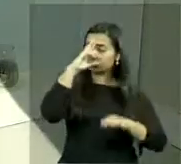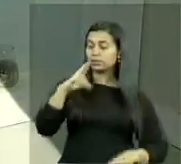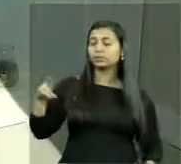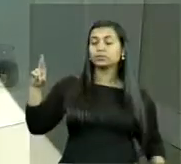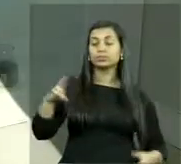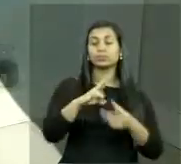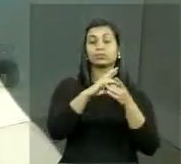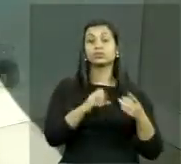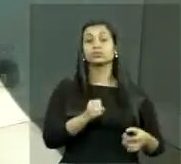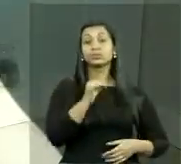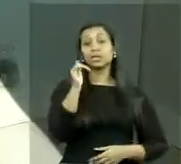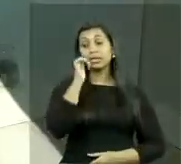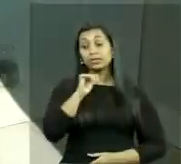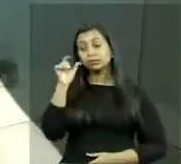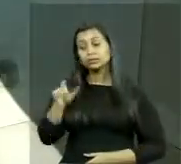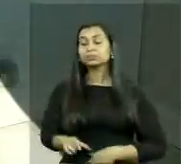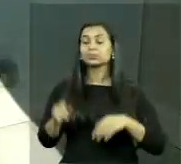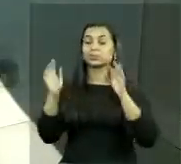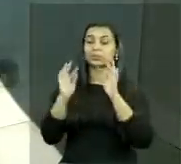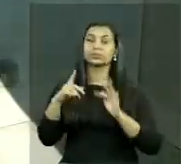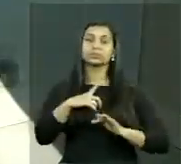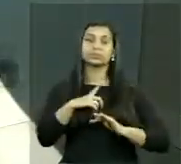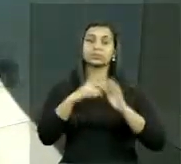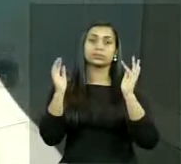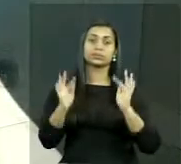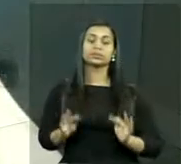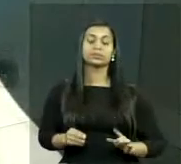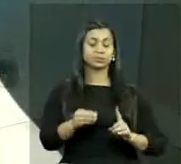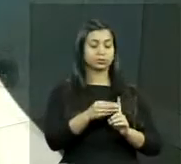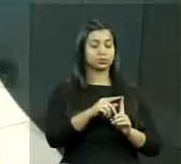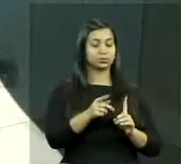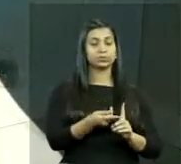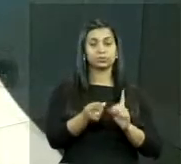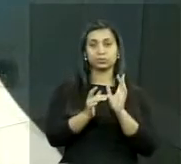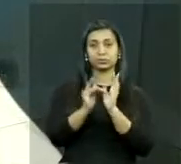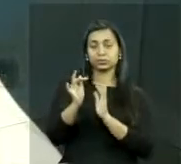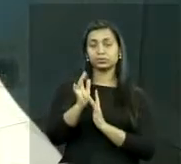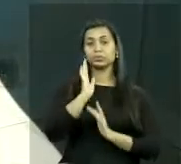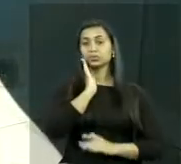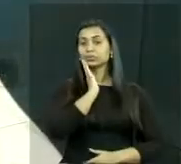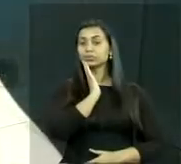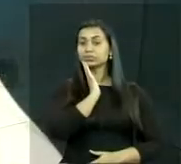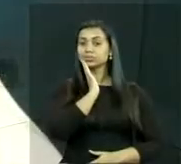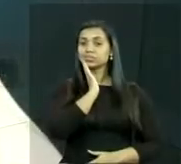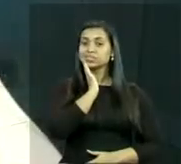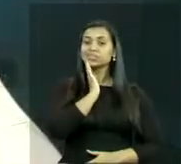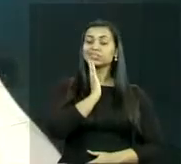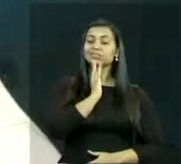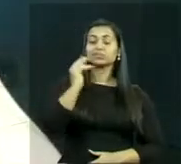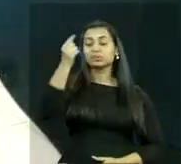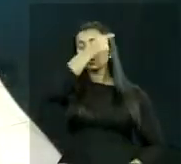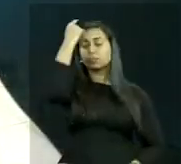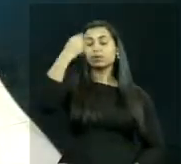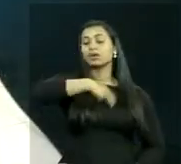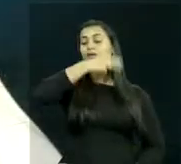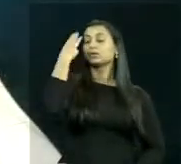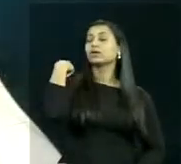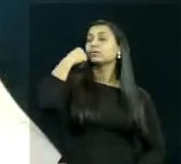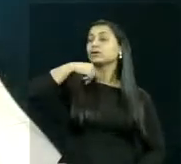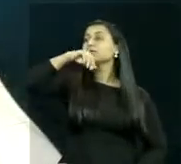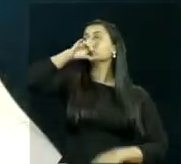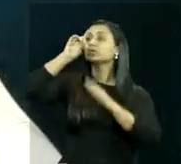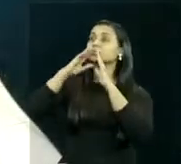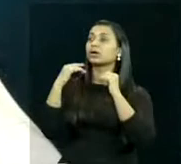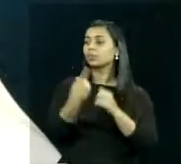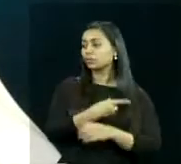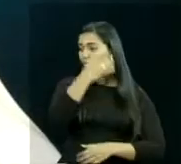de graça, o Senhor é convosco. Bendita sois vós entre as mulheres, e bendito é o fruto do vosso ventre, Jesus. Santa Maria, Mãe de